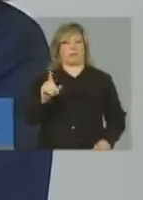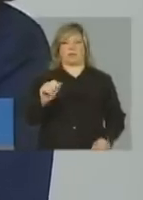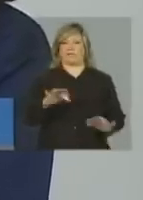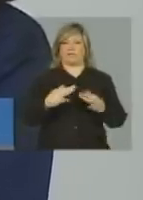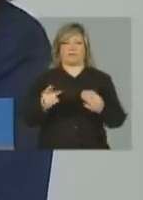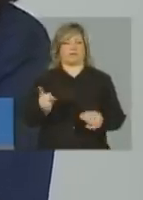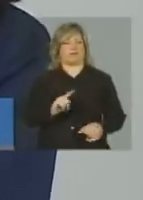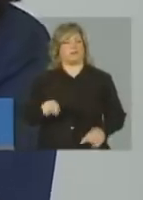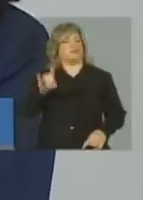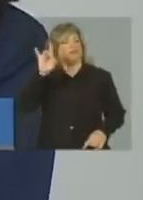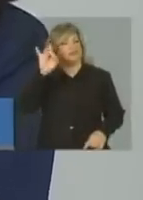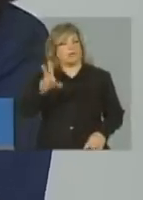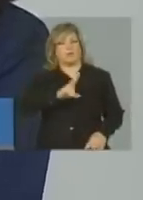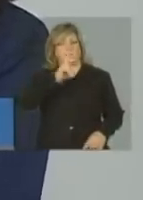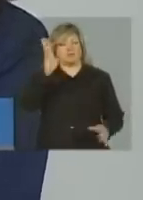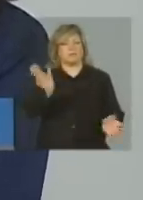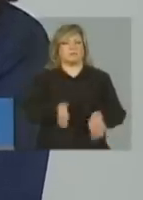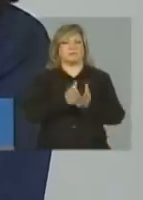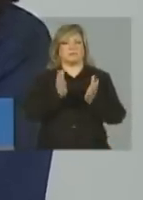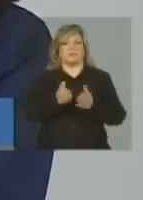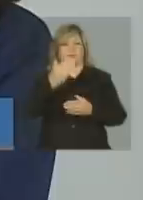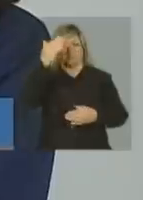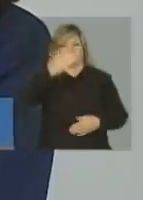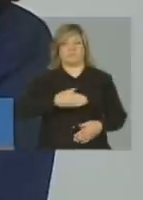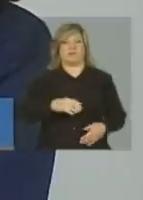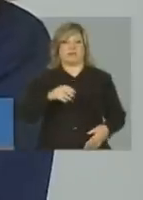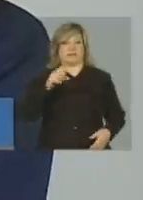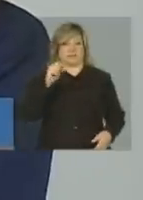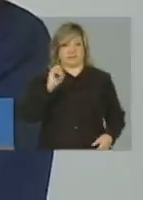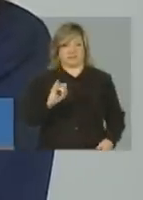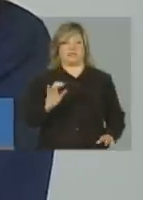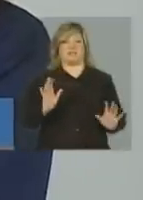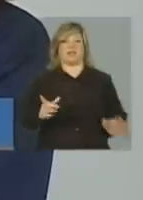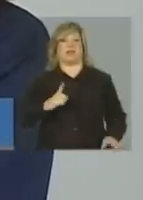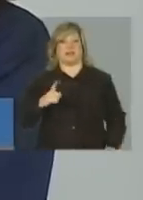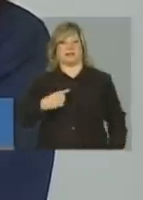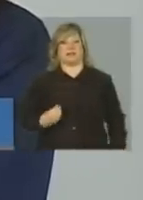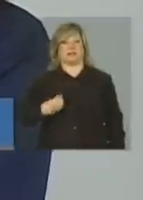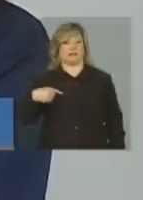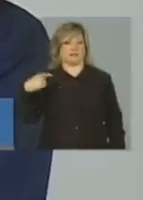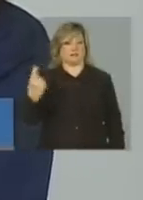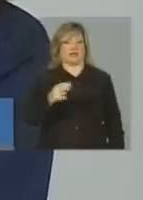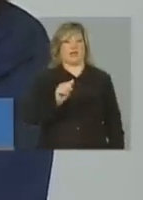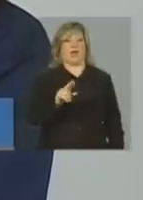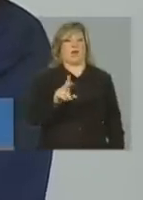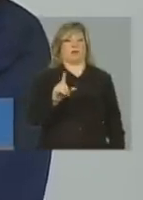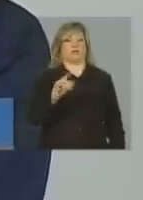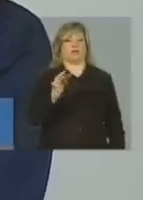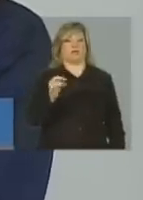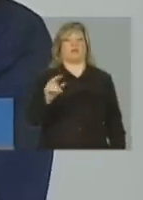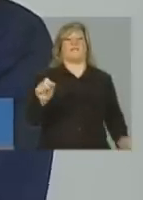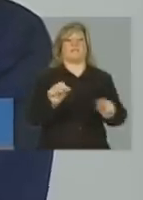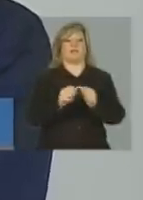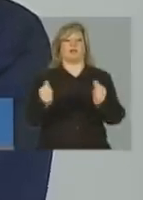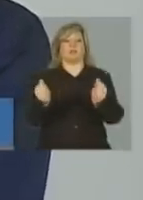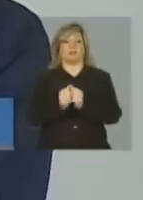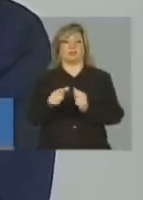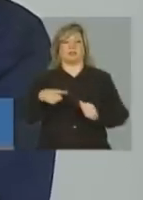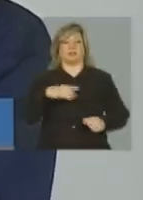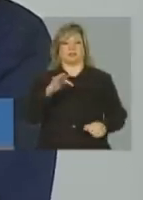Bolsa Família. Nesses casos, se identificado, já existem as auditorias que nós fazemos com a base do TSE, mas